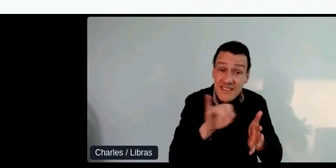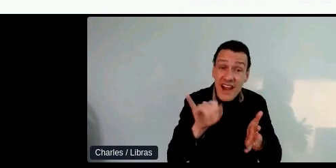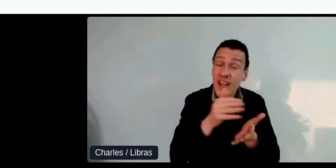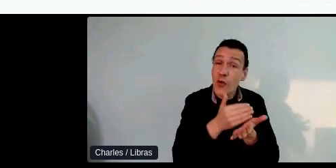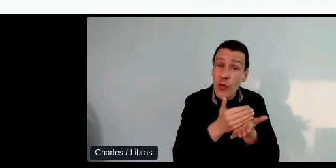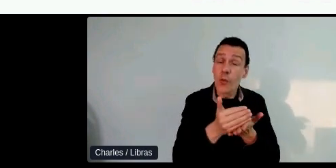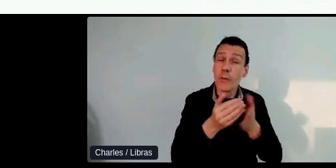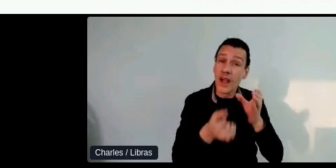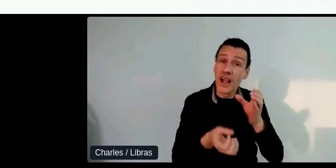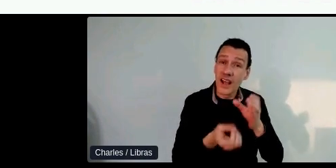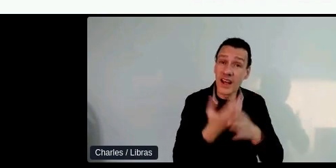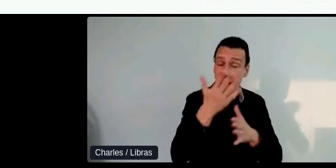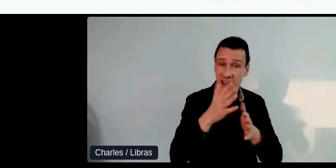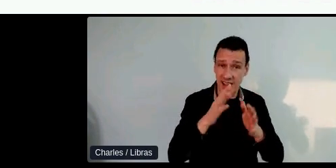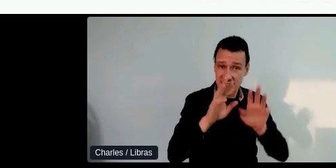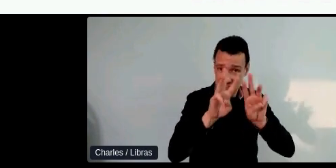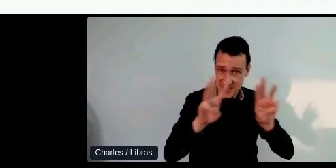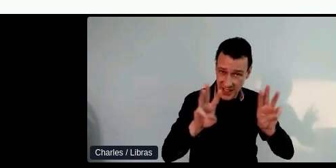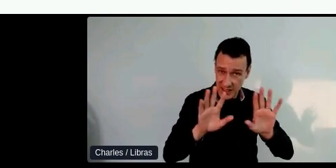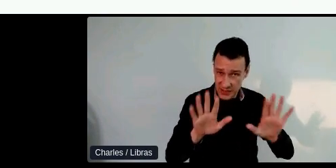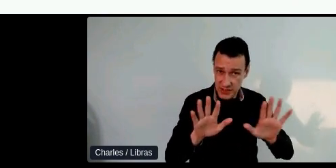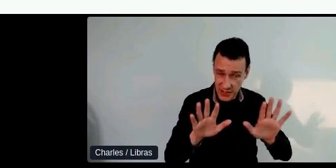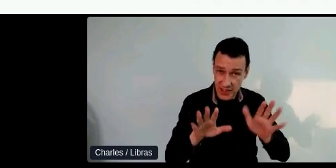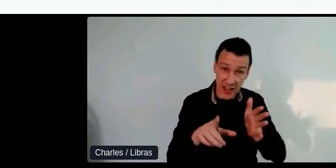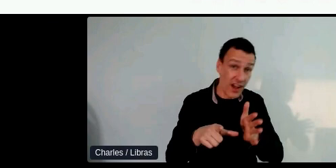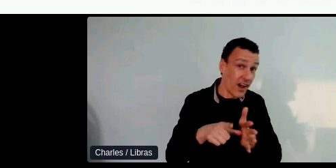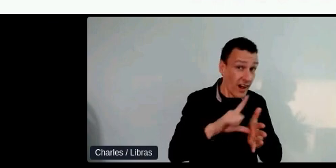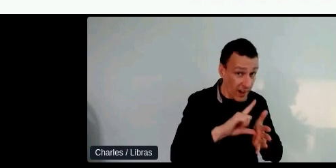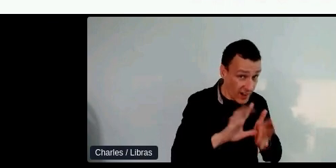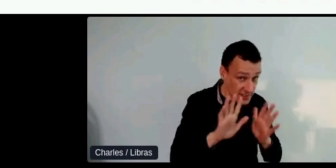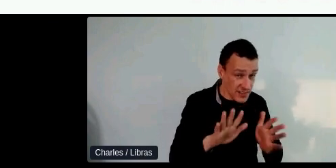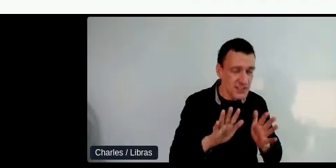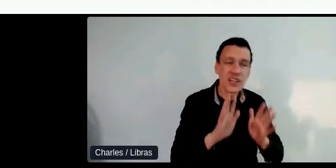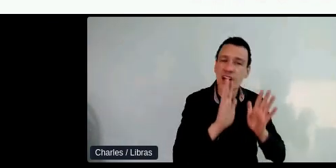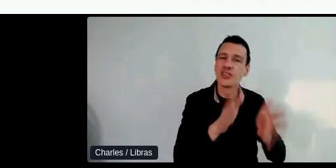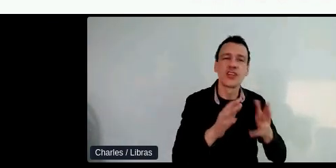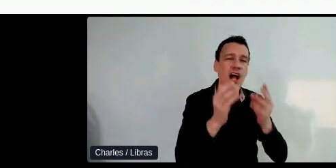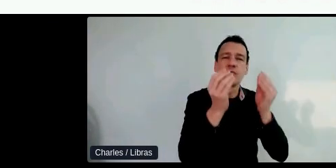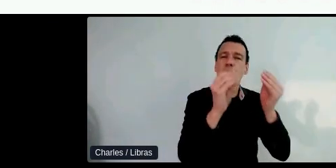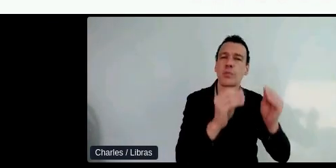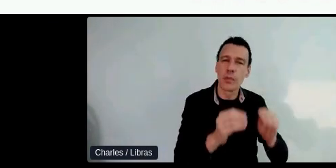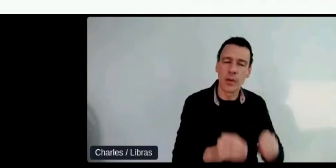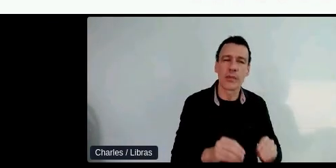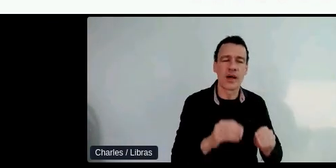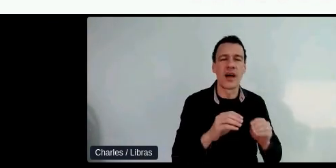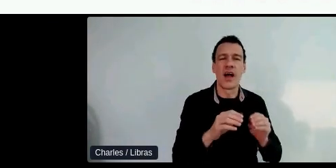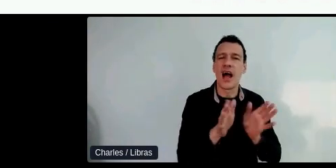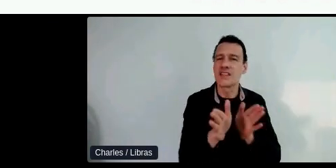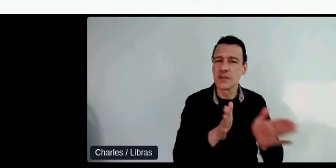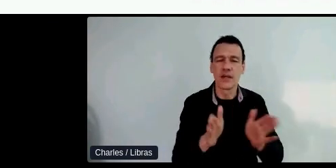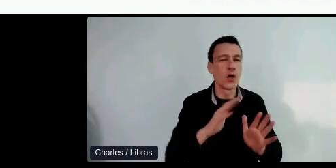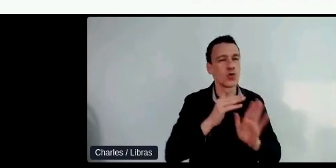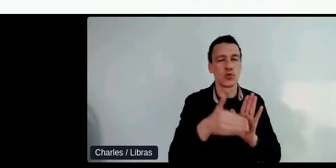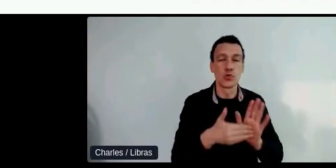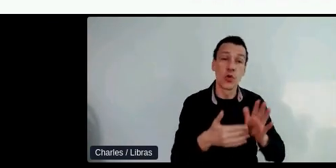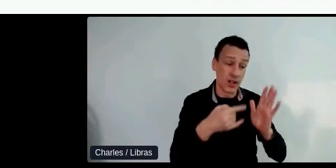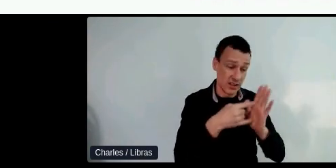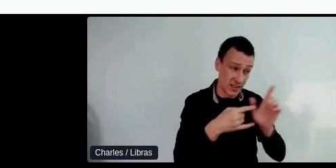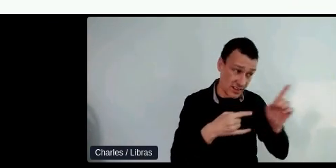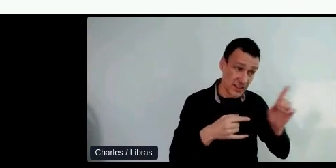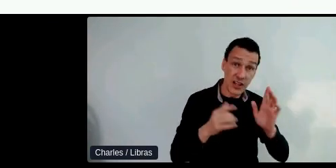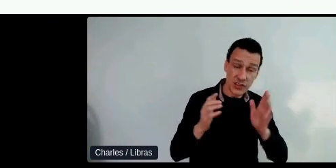de como aquele produto deve ser, das especificações de acessibilidade, para que esse produto já nasça acessível,